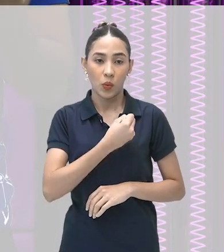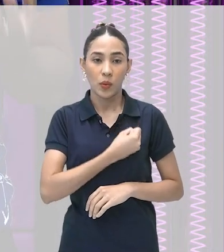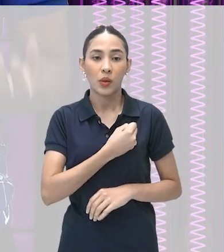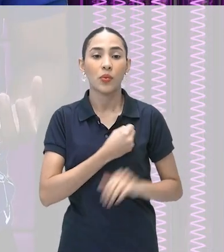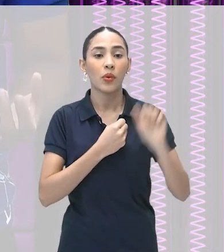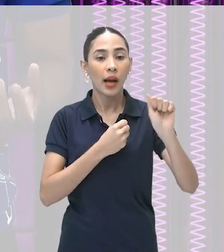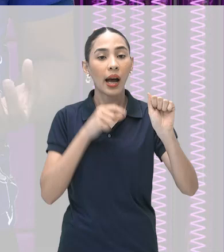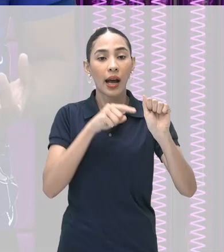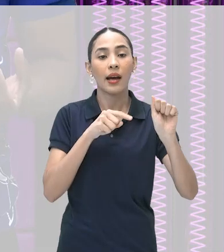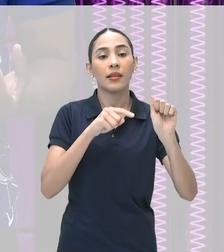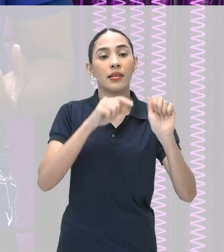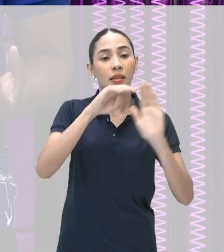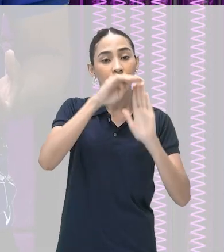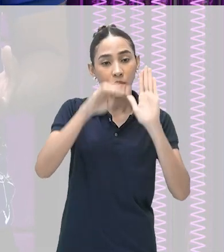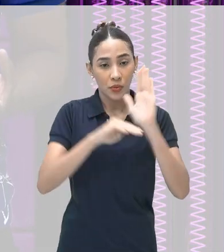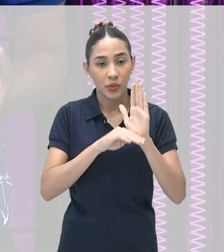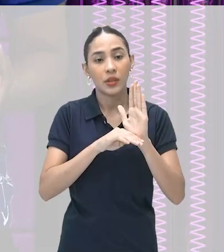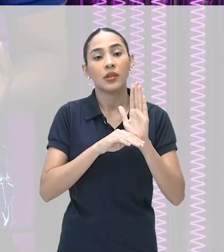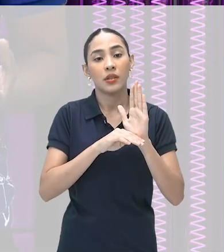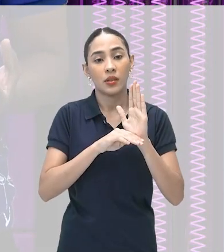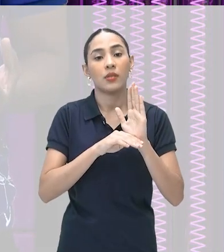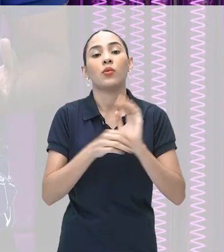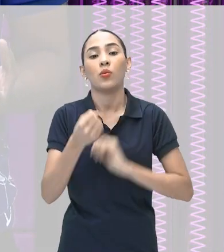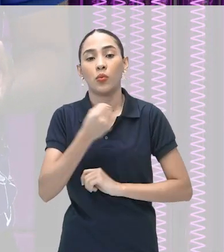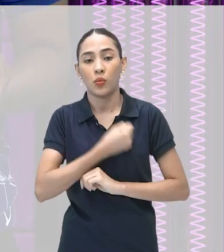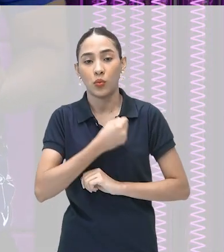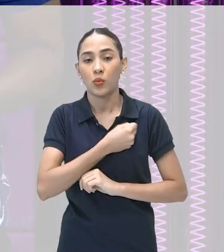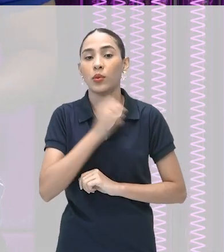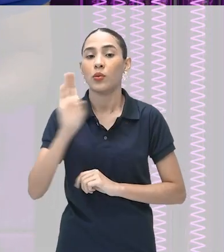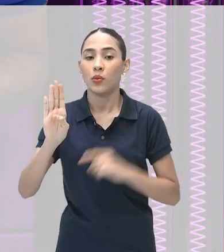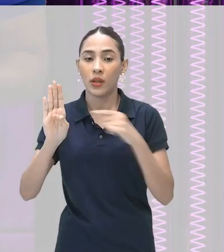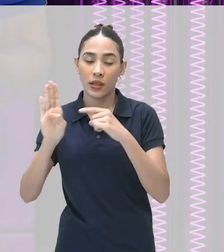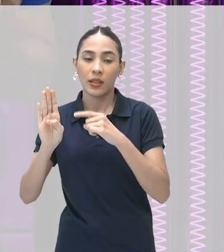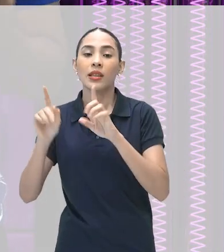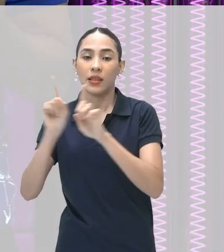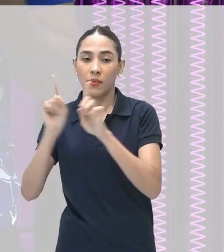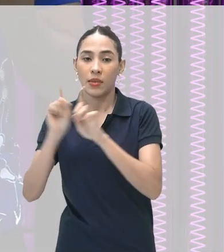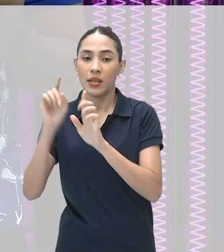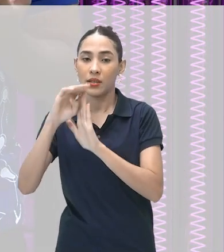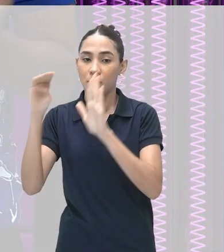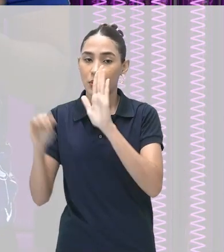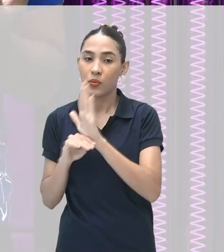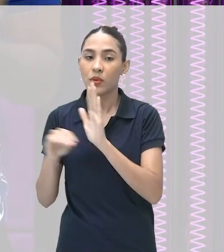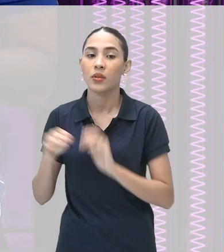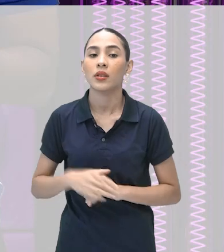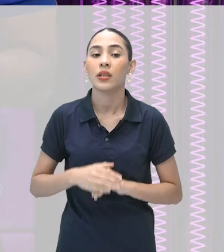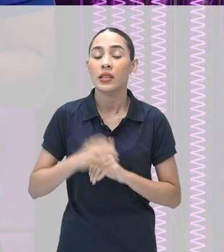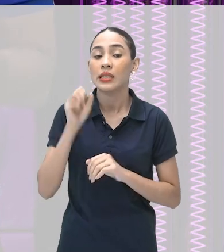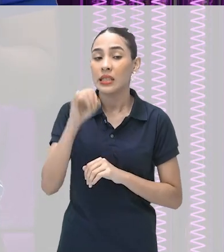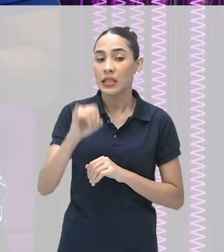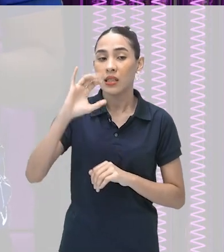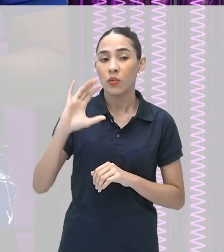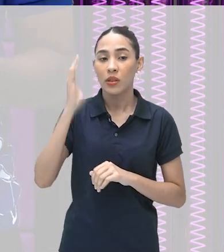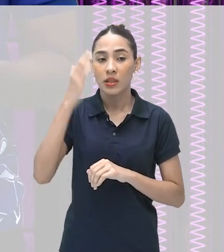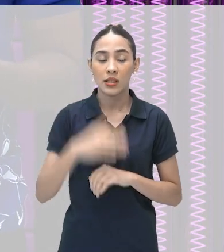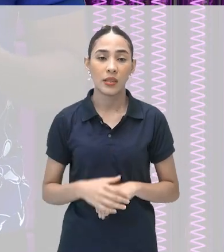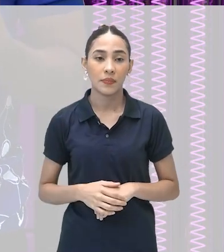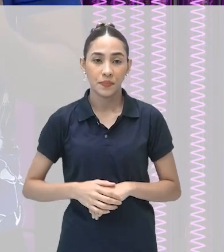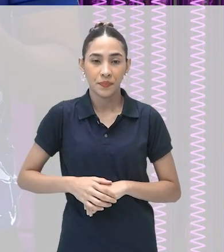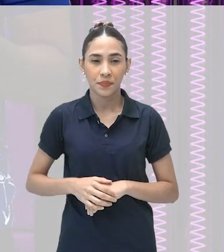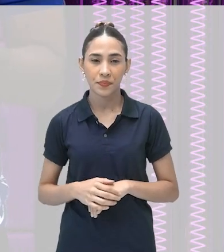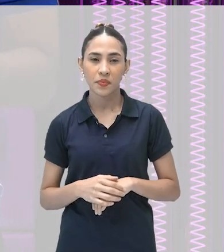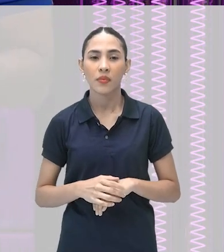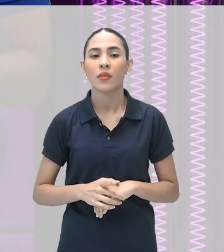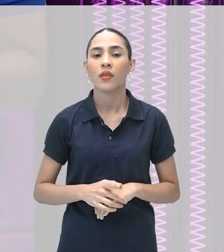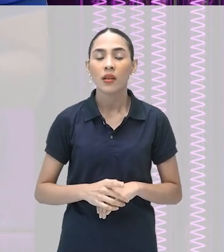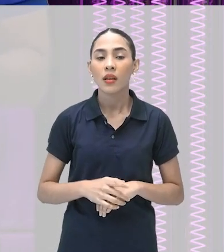A diminuir, o valor da grandeza B irá diminuir. Então, quando isso ocorre,